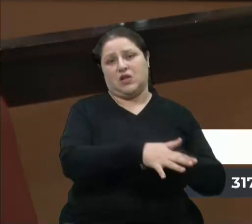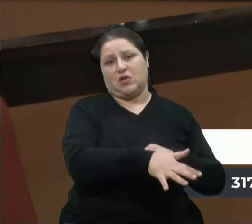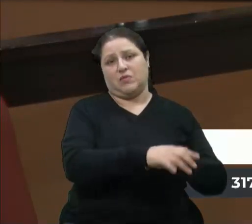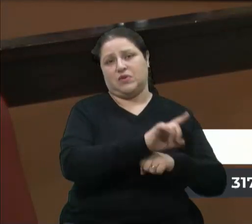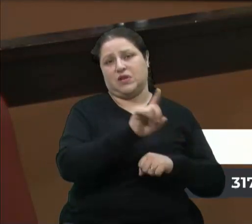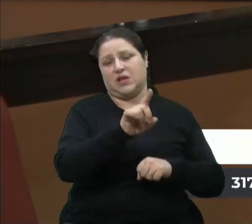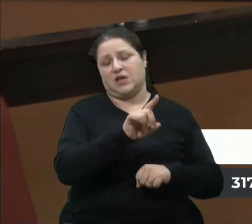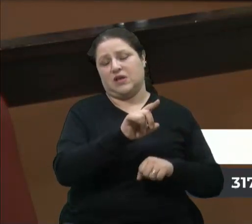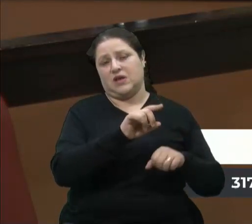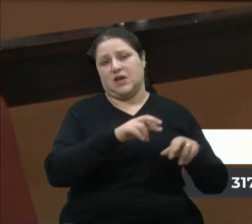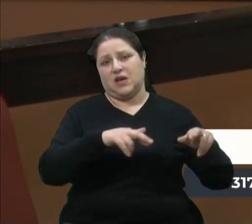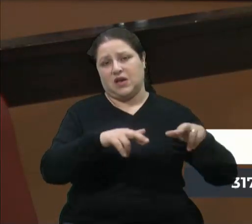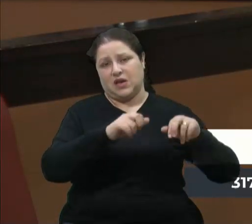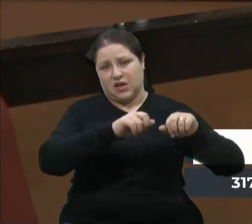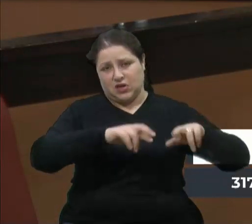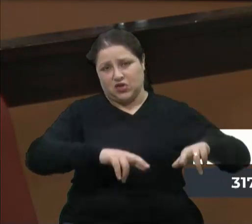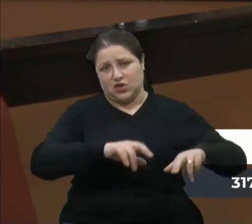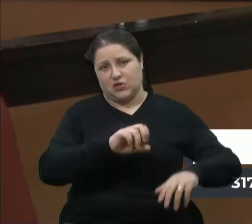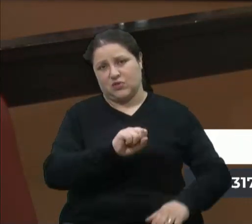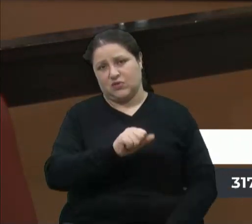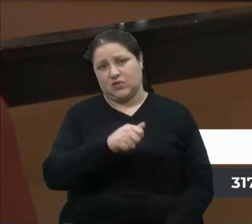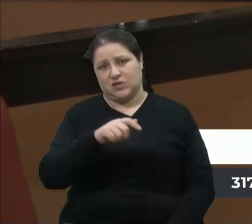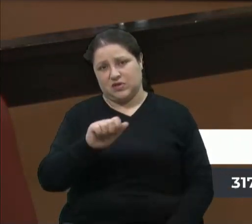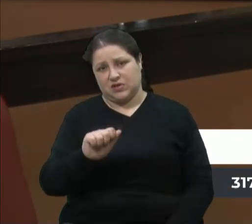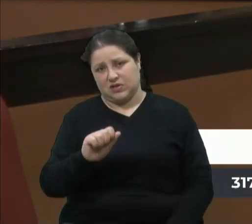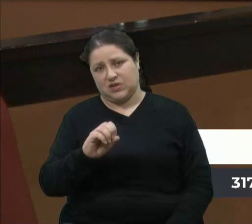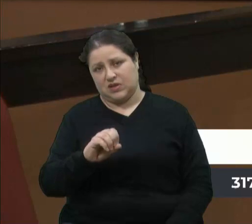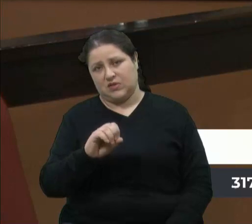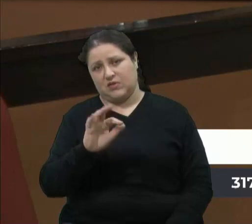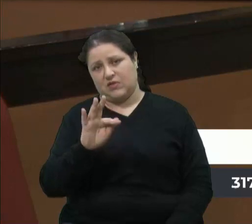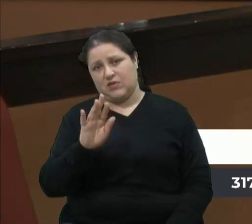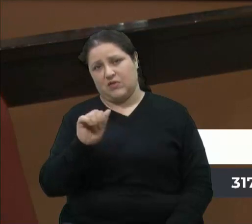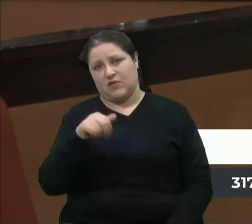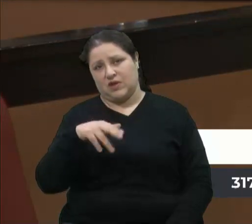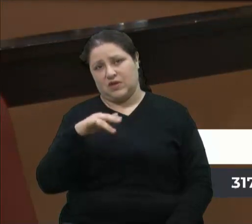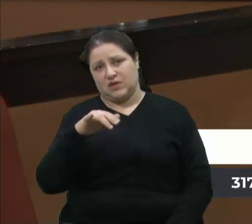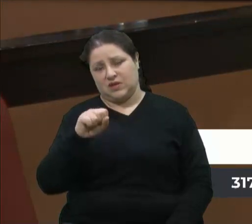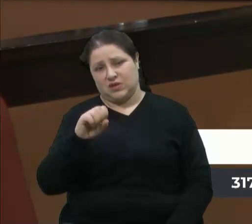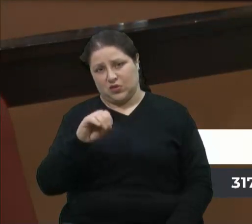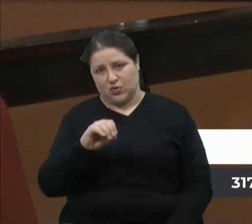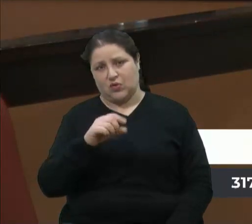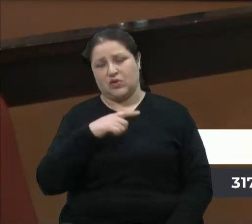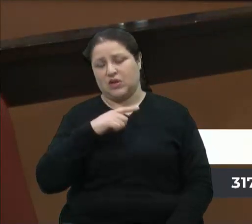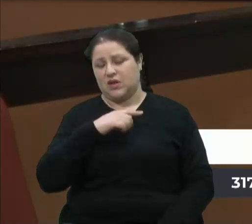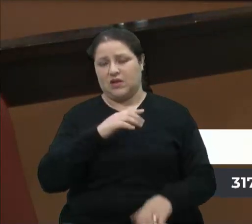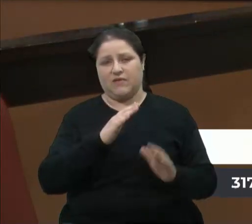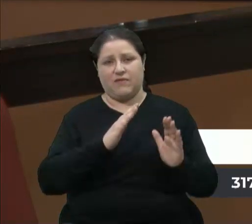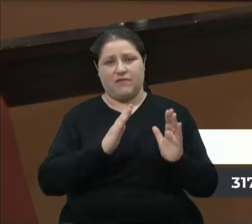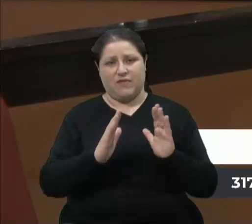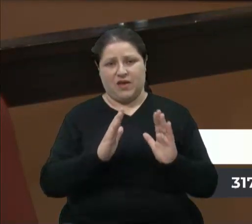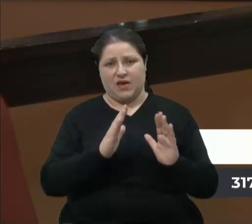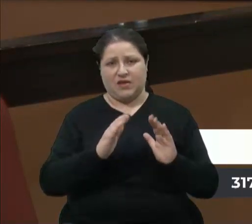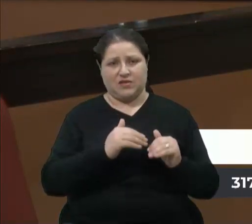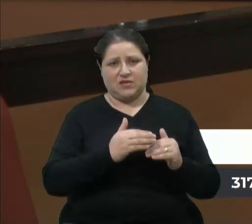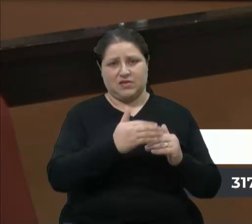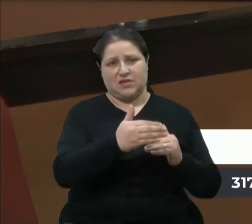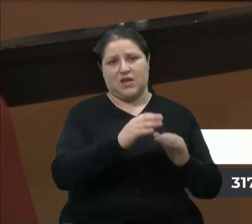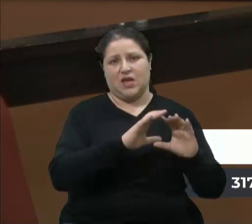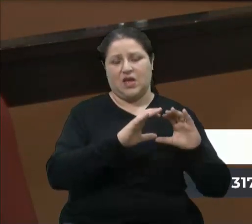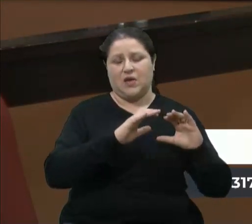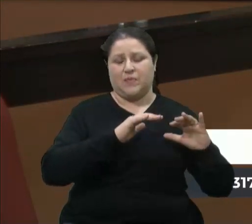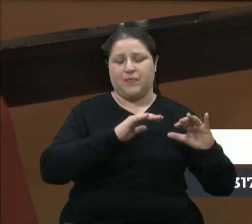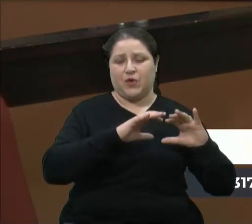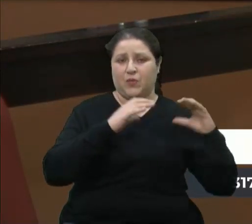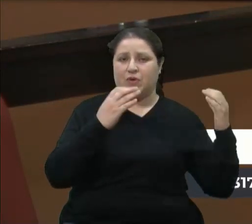São Francisco. Já estava em fase muito adiantada, a comunidade se mobilizou, mostrou que lá não